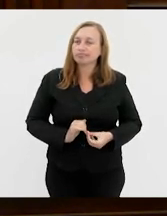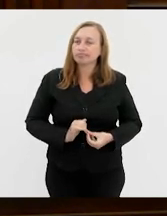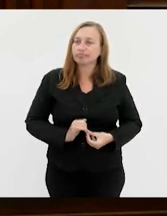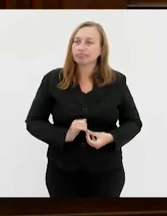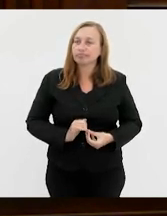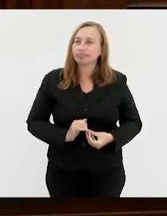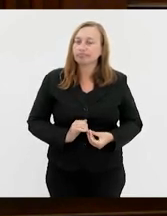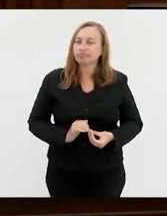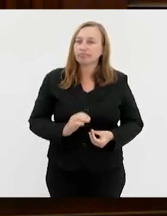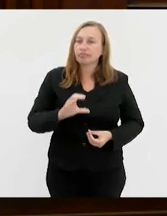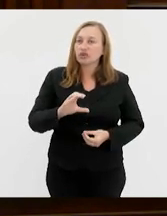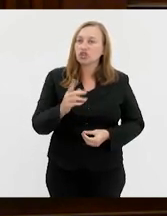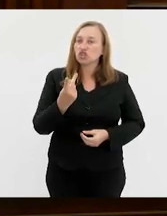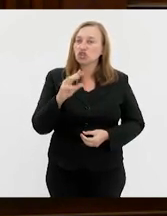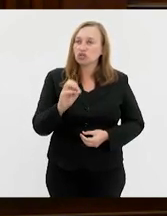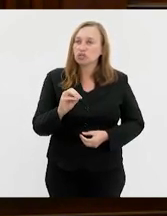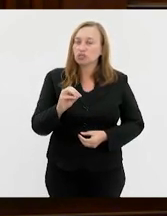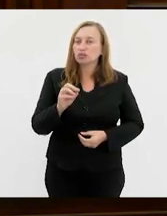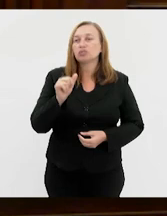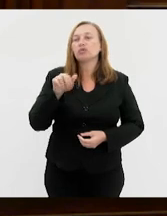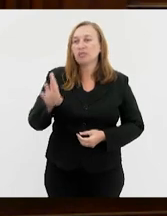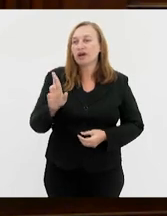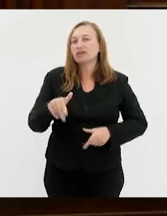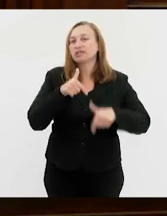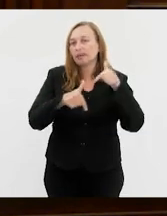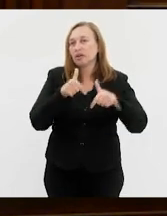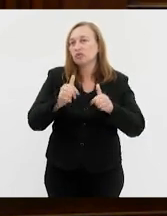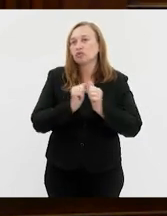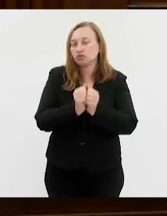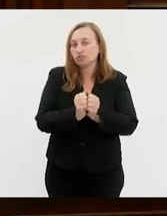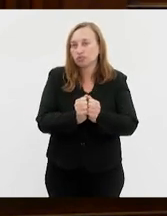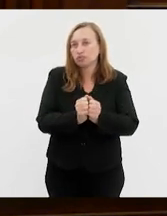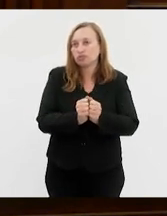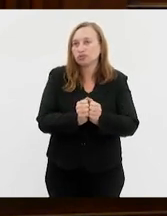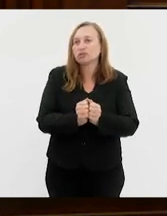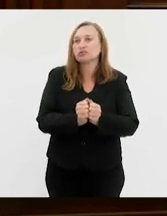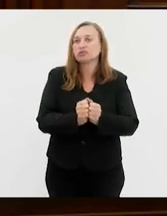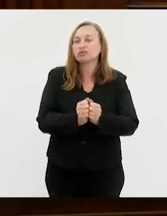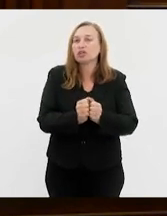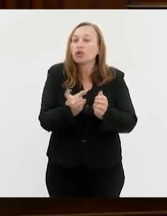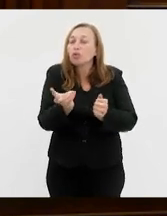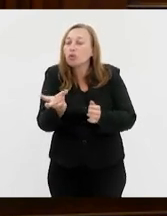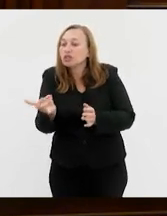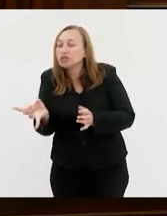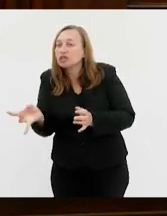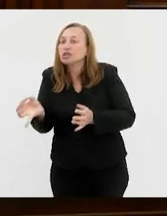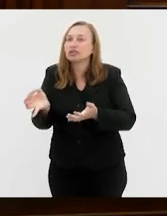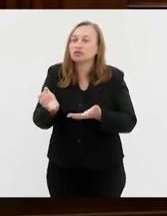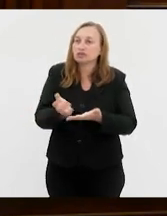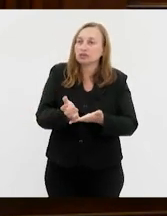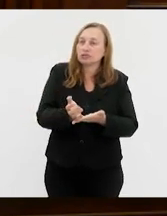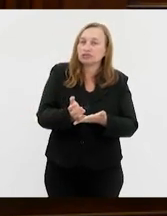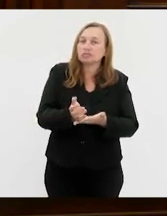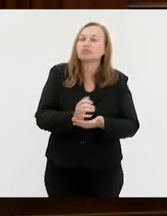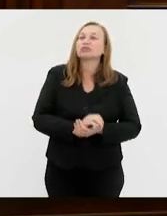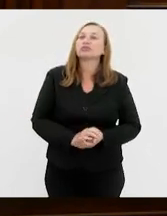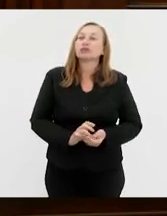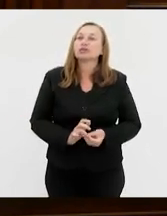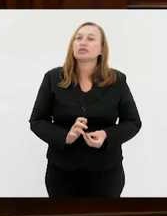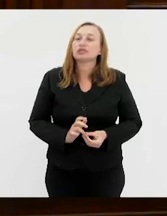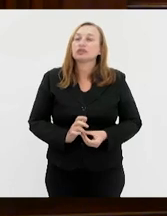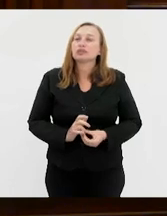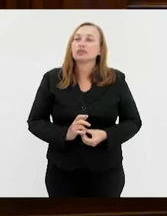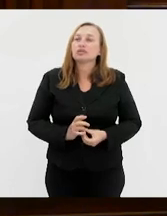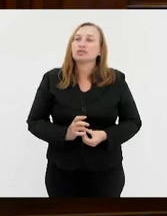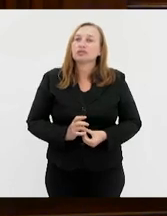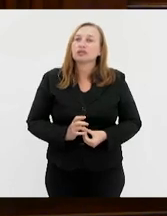Chiquinho do Bar, Chico do Bar, trabalhou com a gente, fazendo contagem. Chico Mantilla. Chico